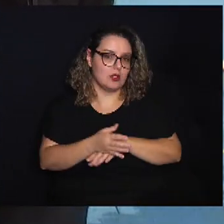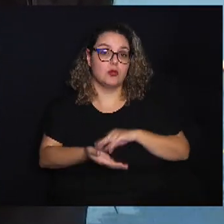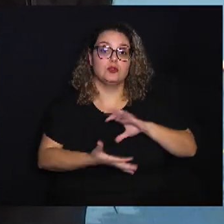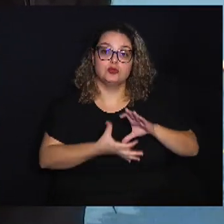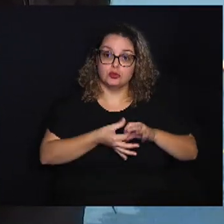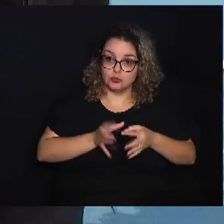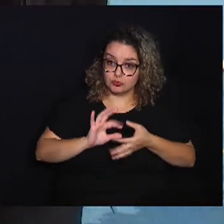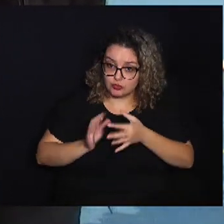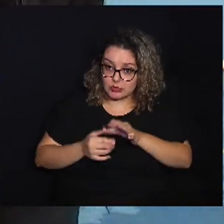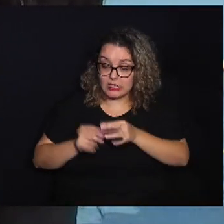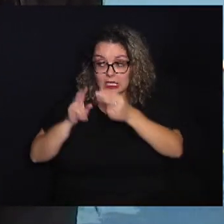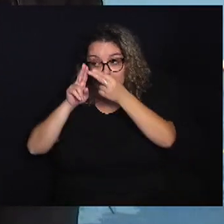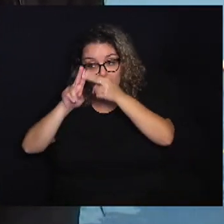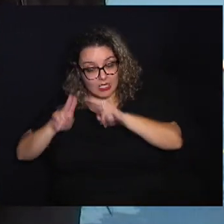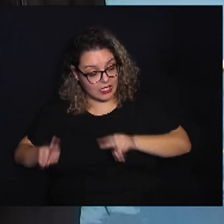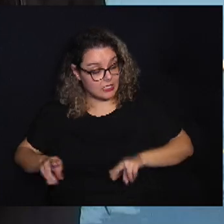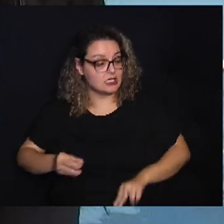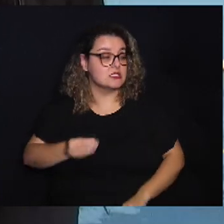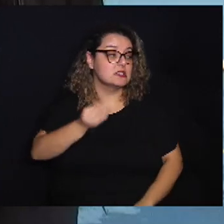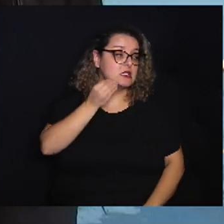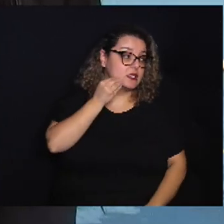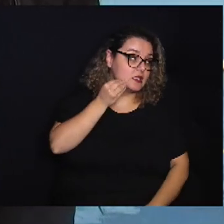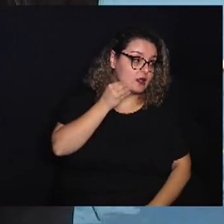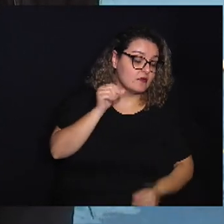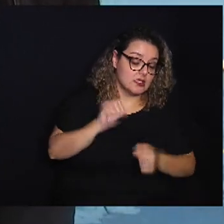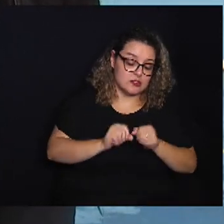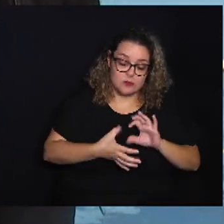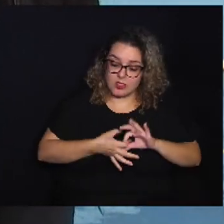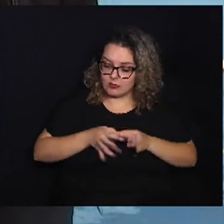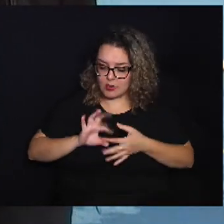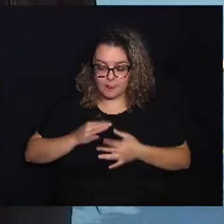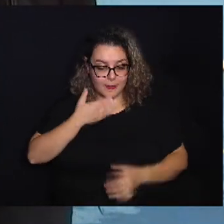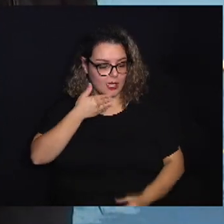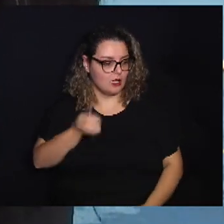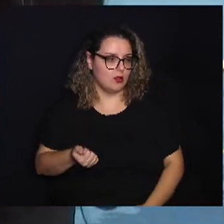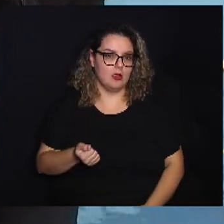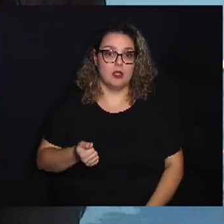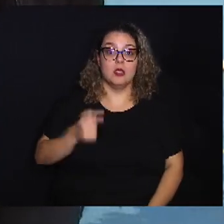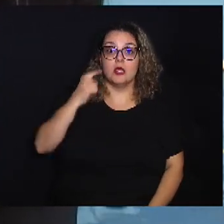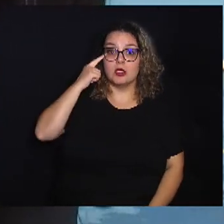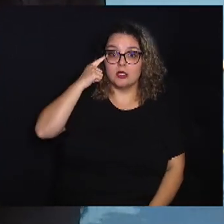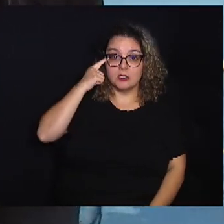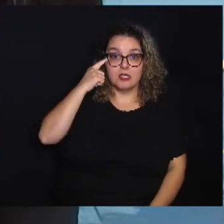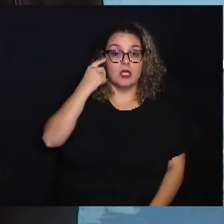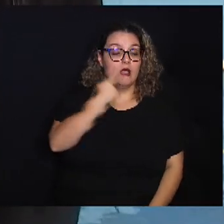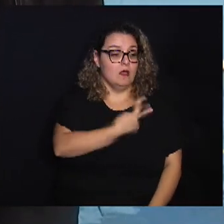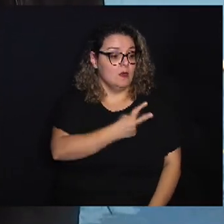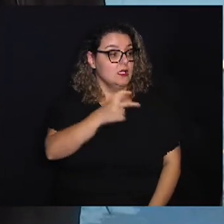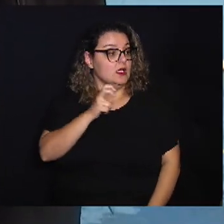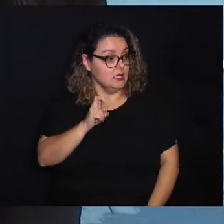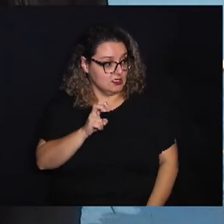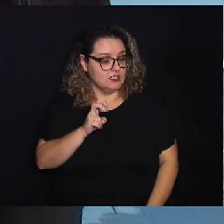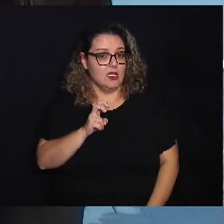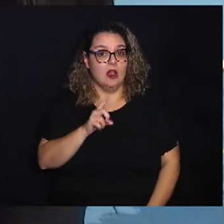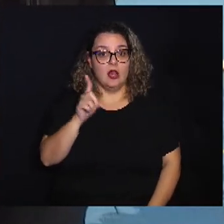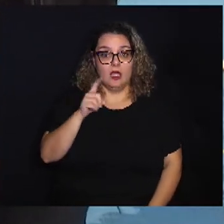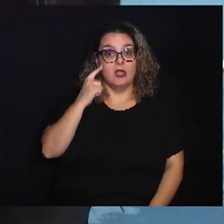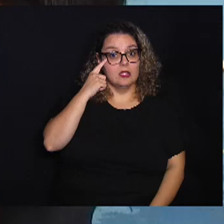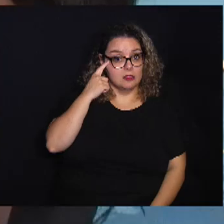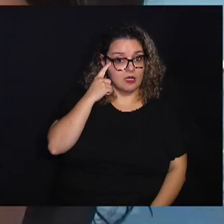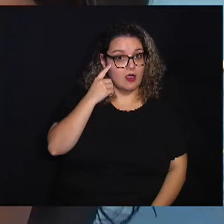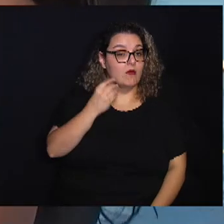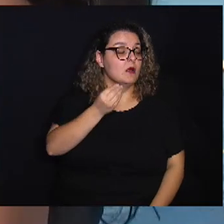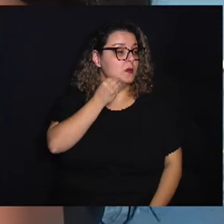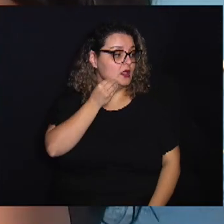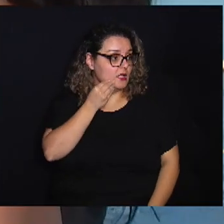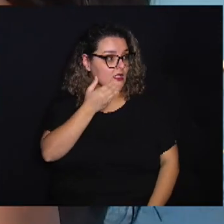vamos tentar fazer o melhor Jogos Olímpicos que a gente tenha feito. Em Tóquio, a Tiffany foi 25ª. Em Tóquio, vamos tentar melhorar